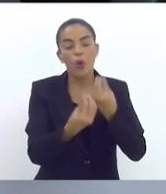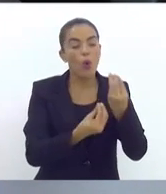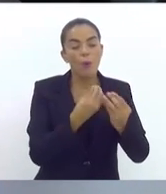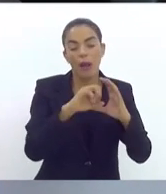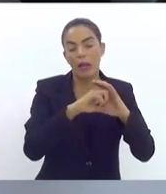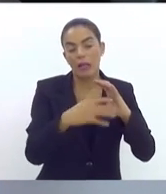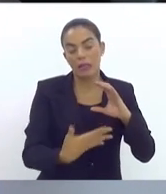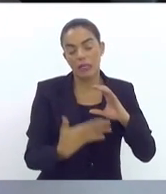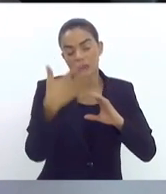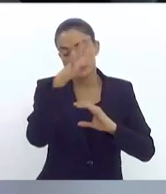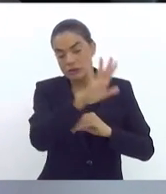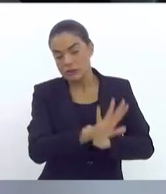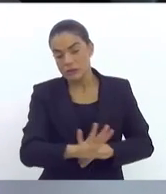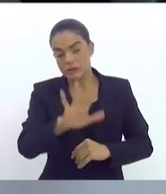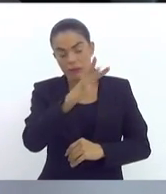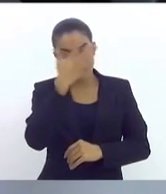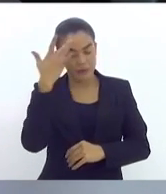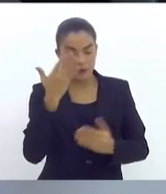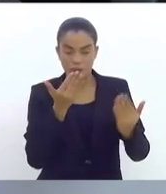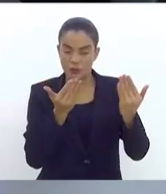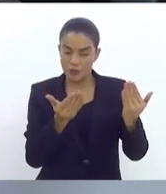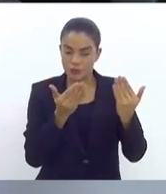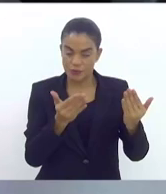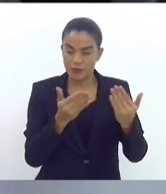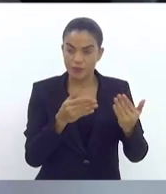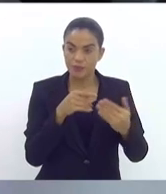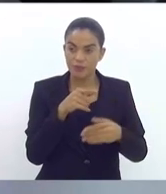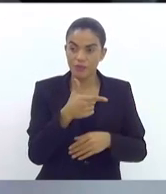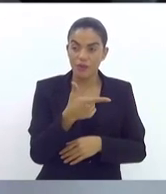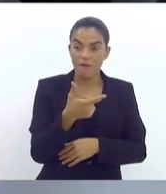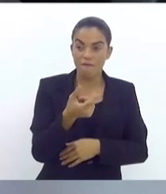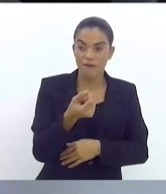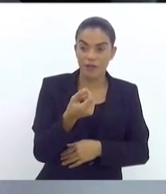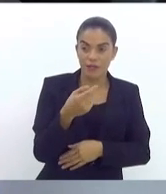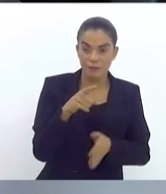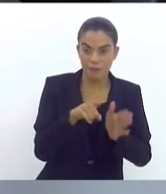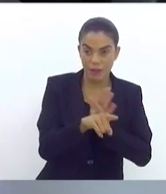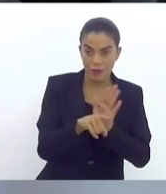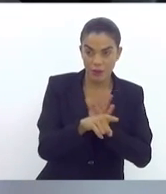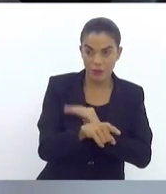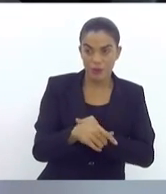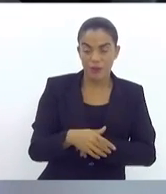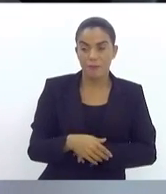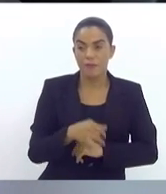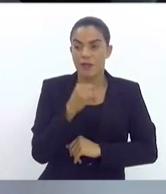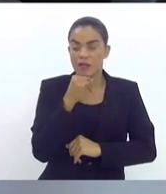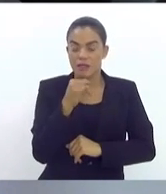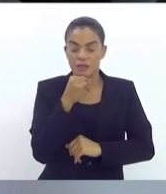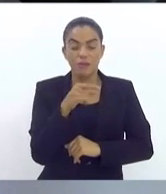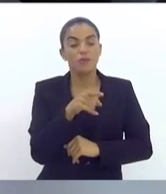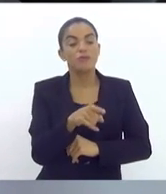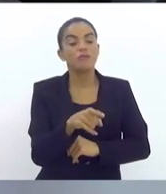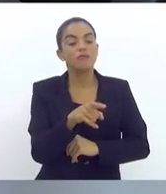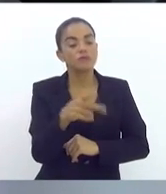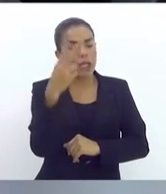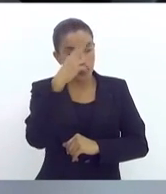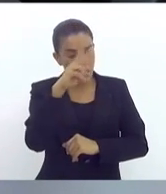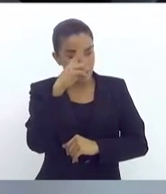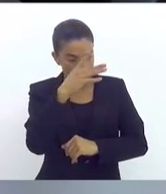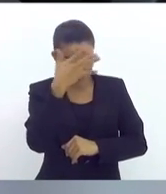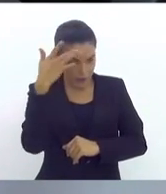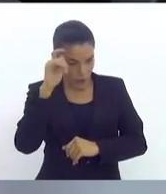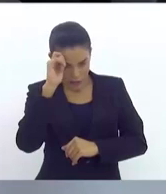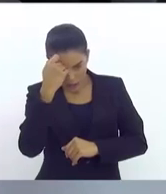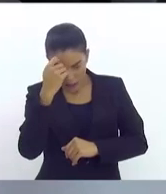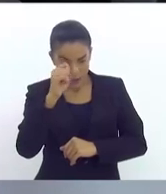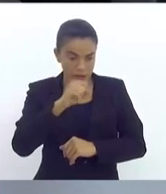interferir em sua memória. Daí a necessidade de que se evite perguntas fechadas, do tipo, a pessoa é negra ou